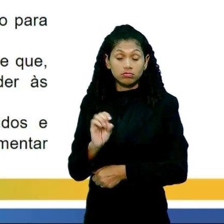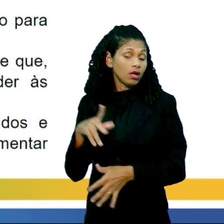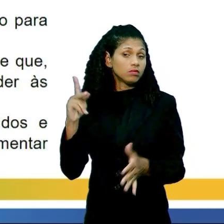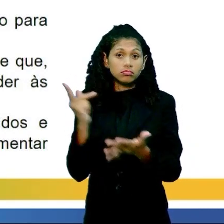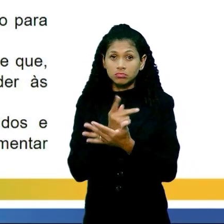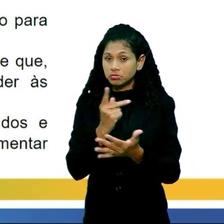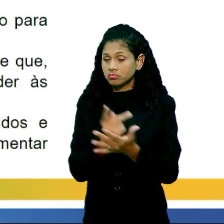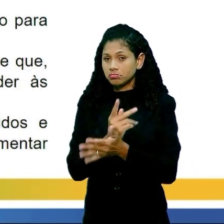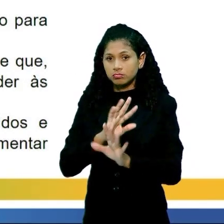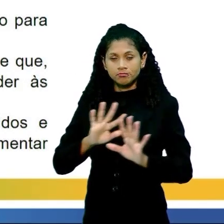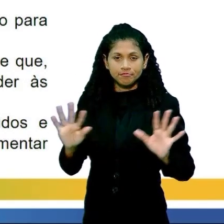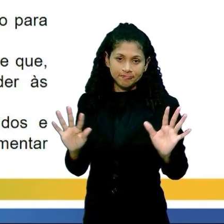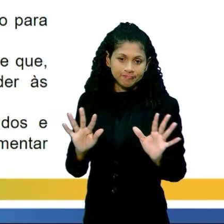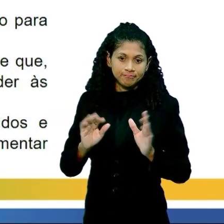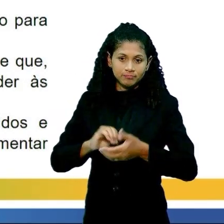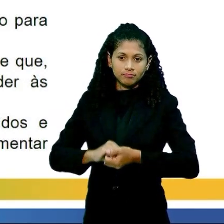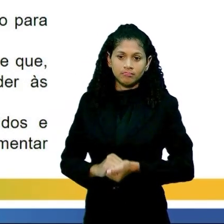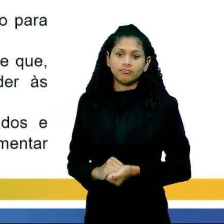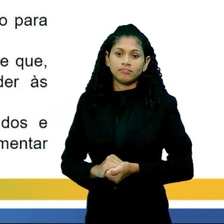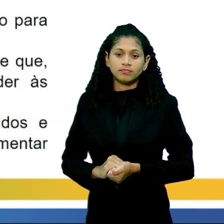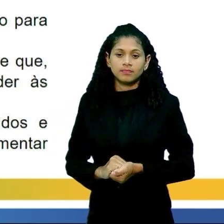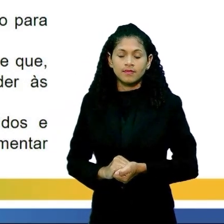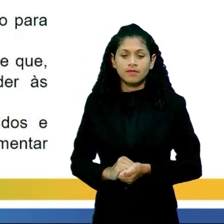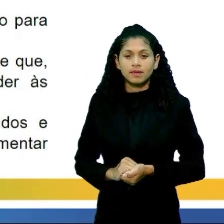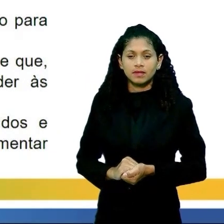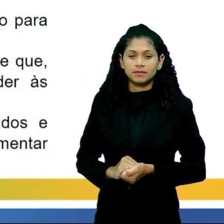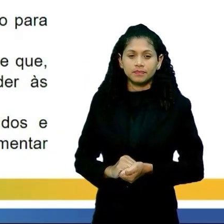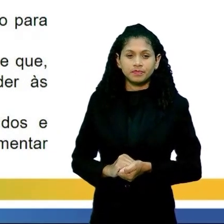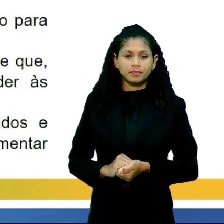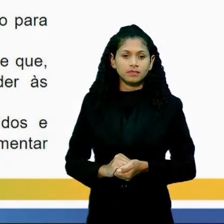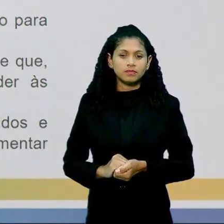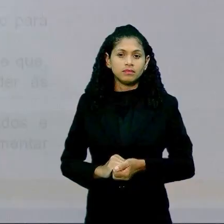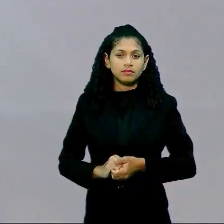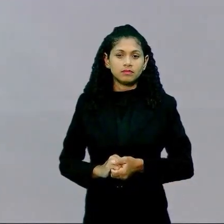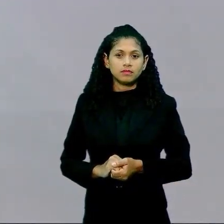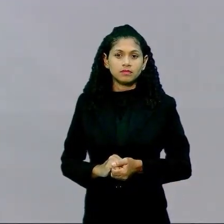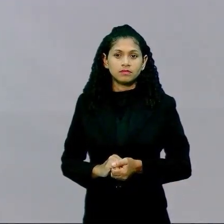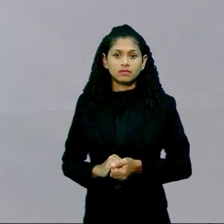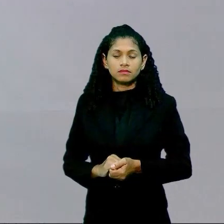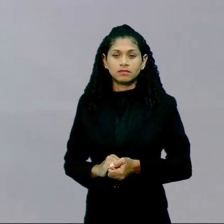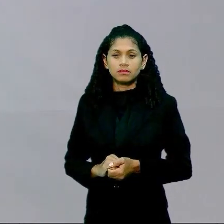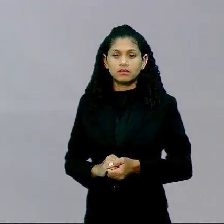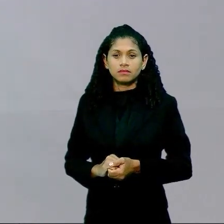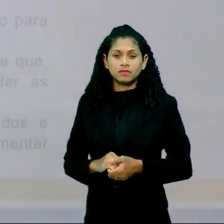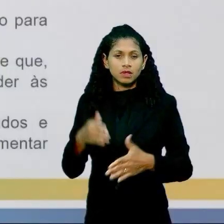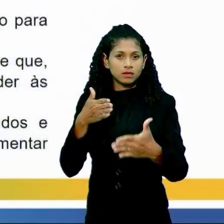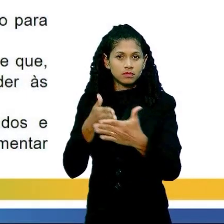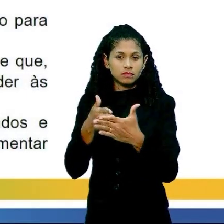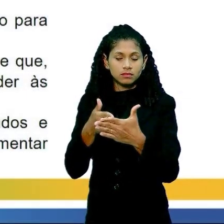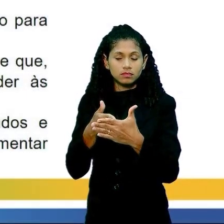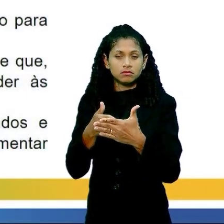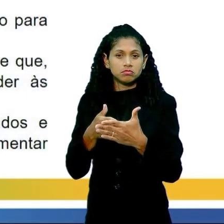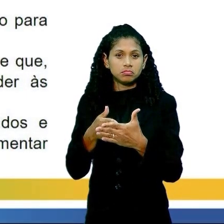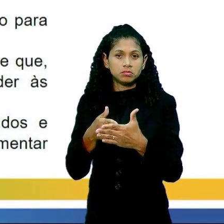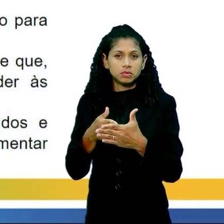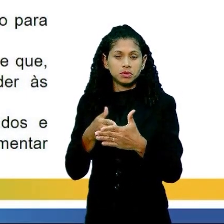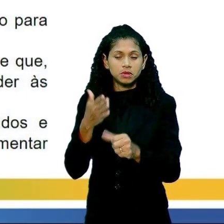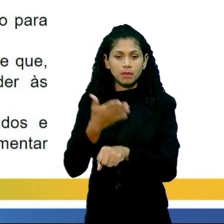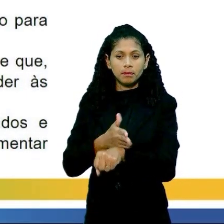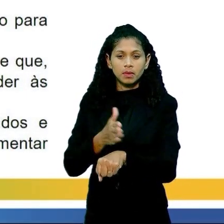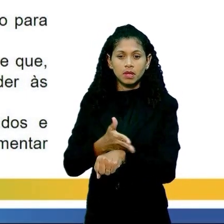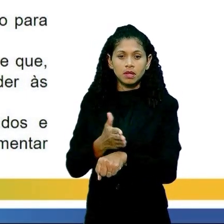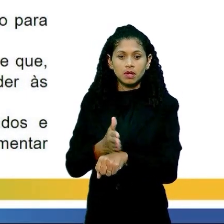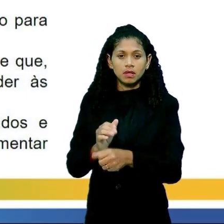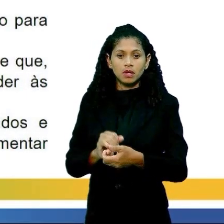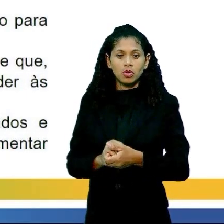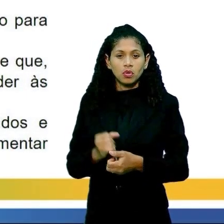cooperativas e trabalho em equipe, além de estimular a criatividade e resolução de problemas. Mas não necessariamente se limita a esse tipo de prática. O